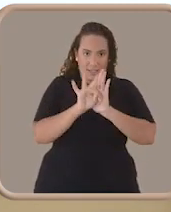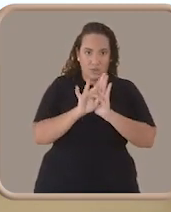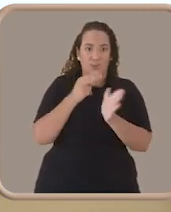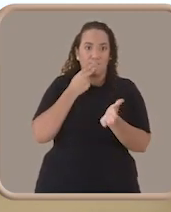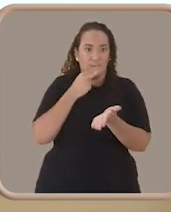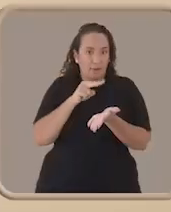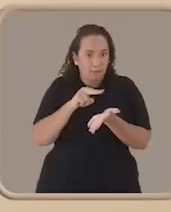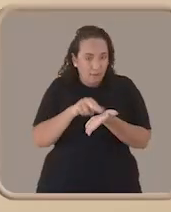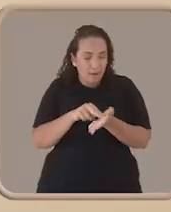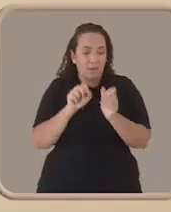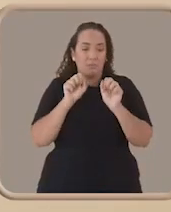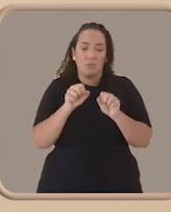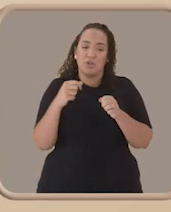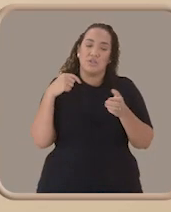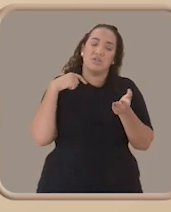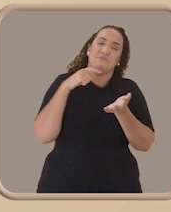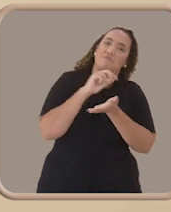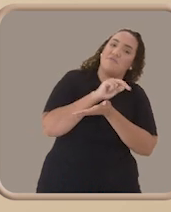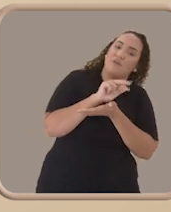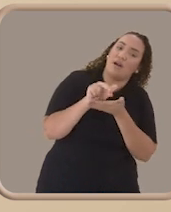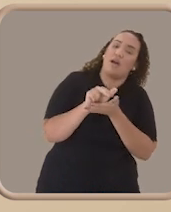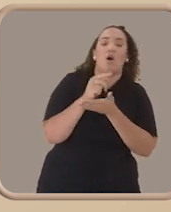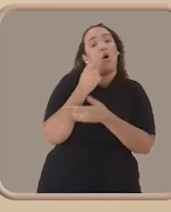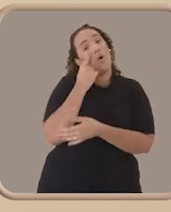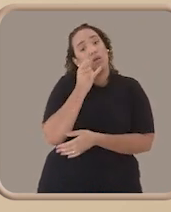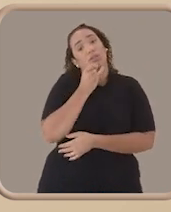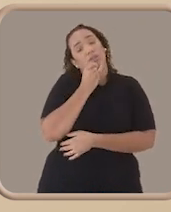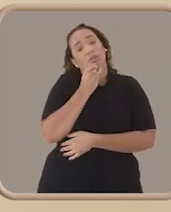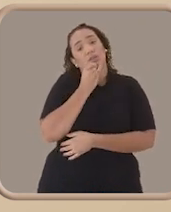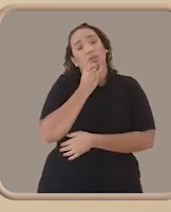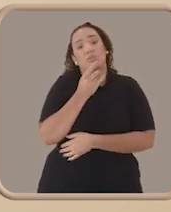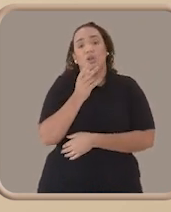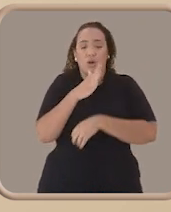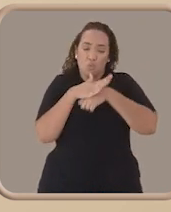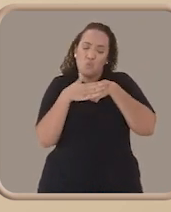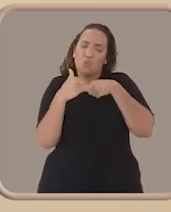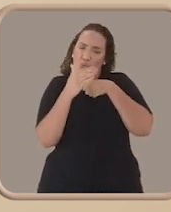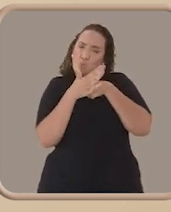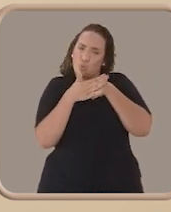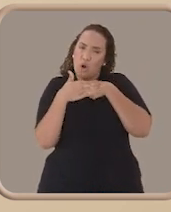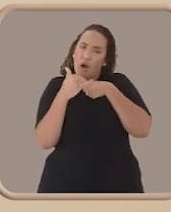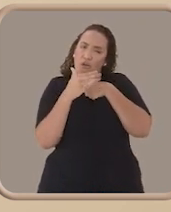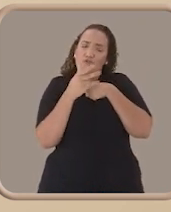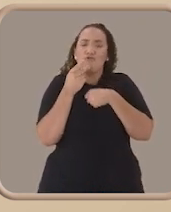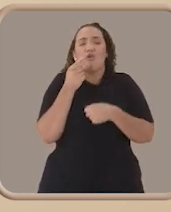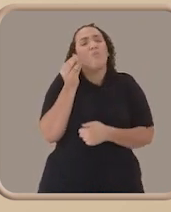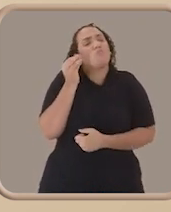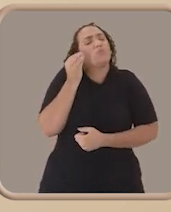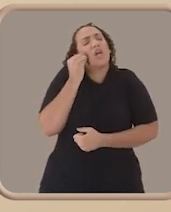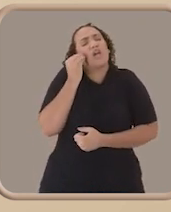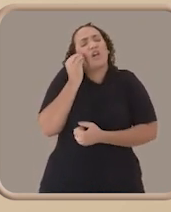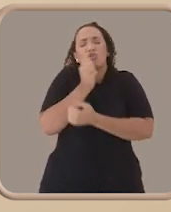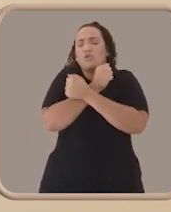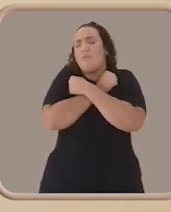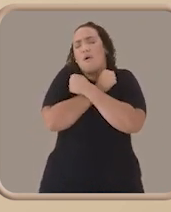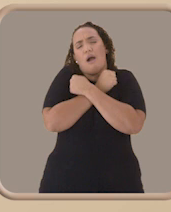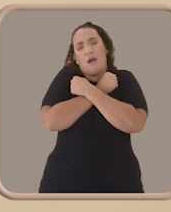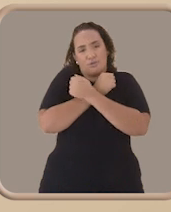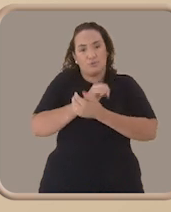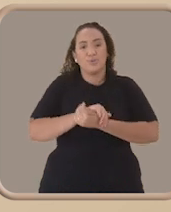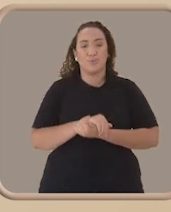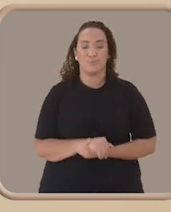ela pode ser de várias formas. Nesse exemplo, vimos que ela foi bem carinhosa, né? Dizendo beijos e um forte